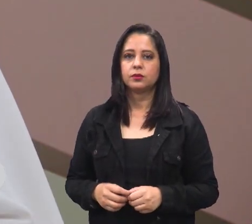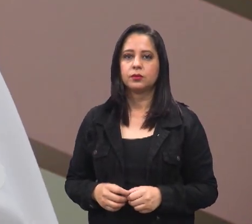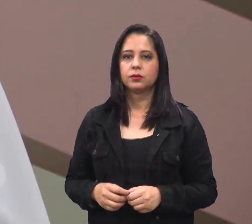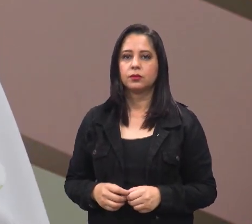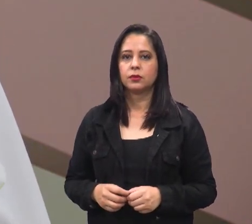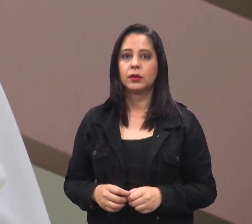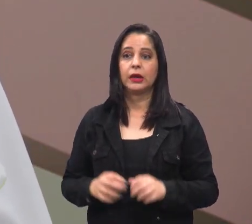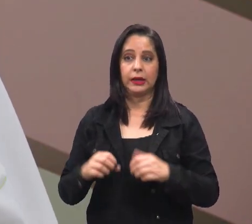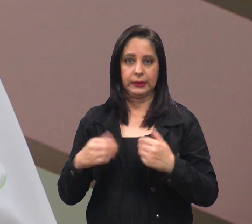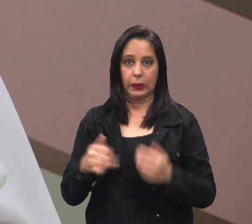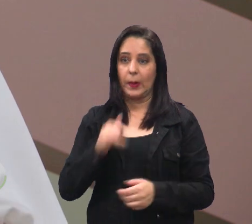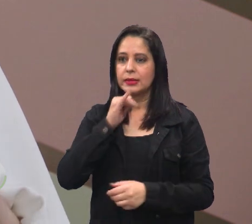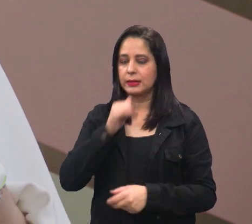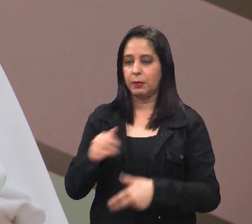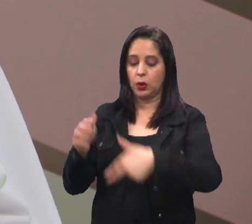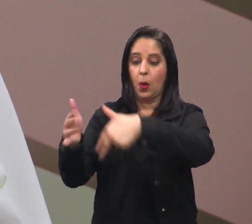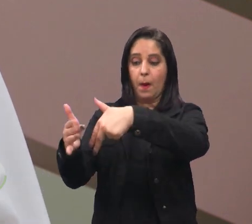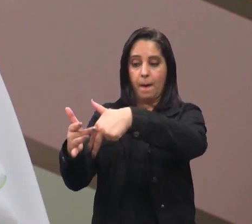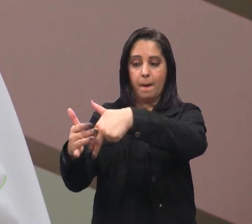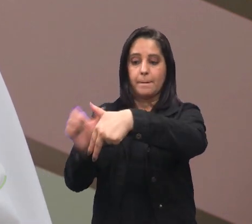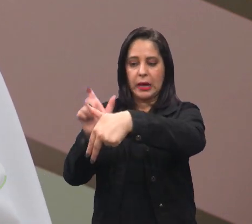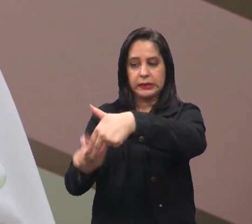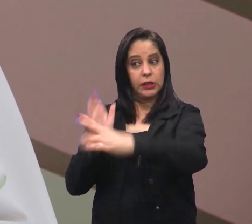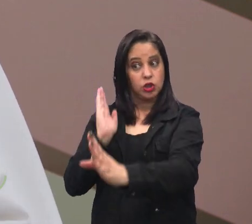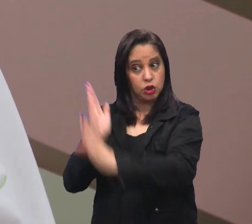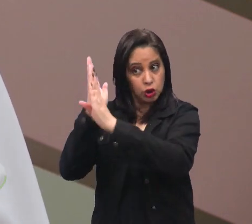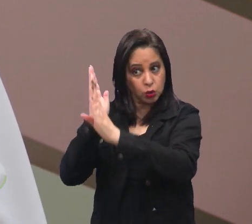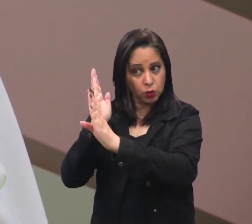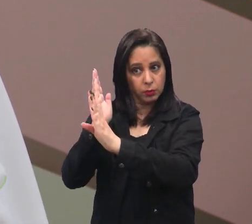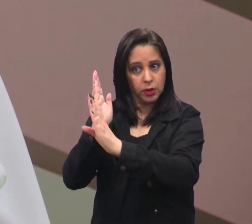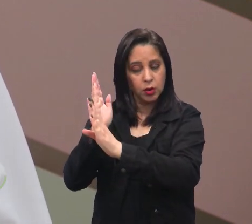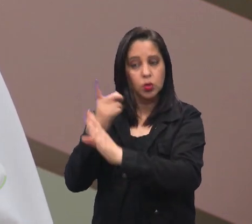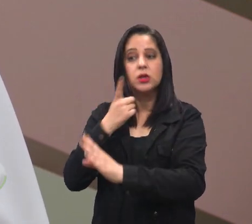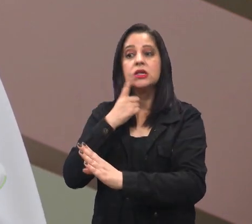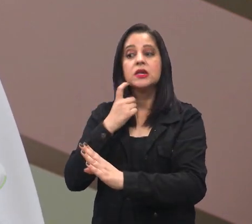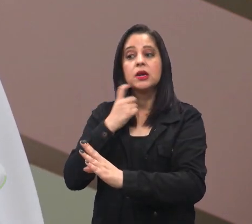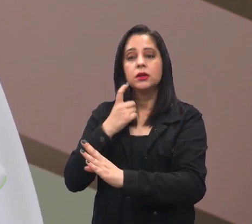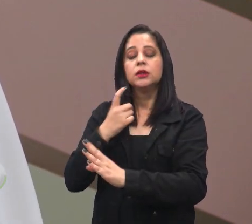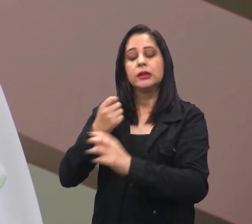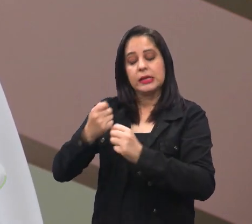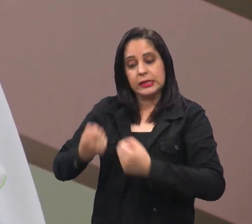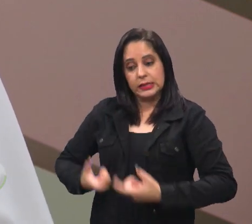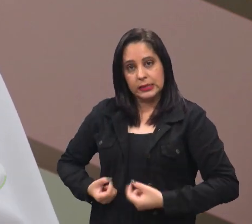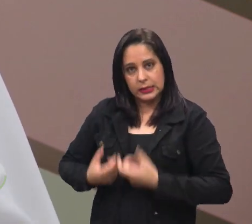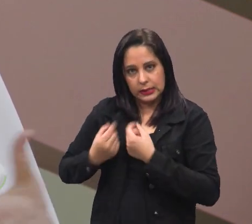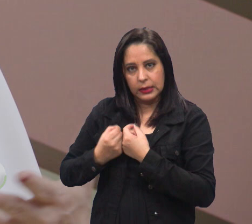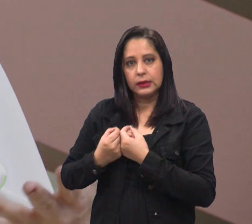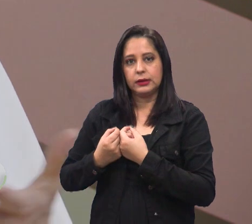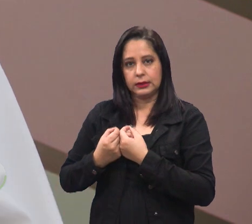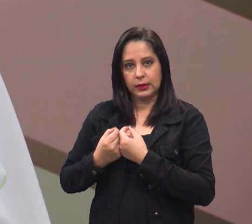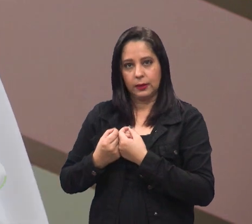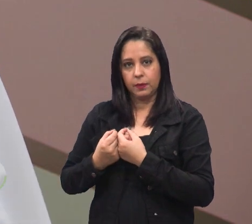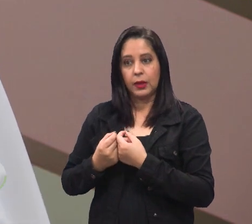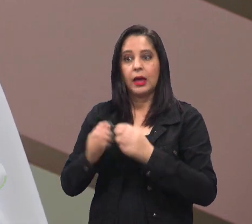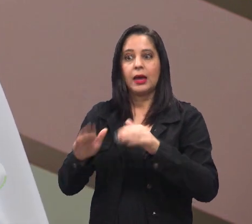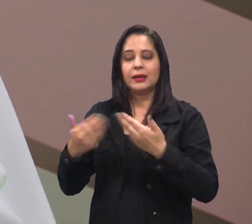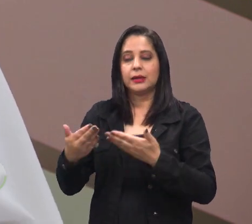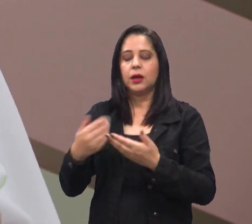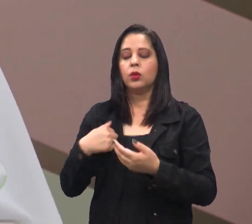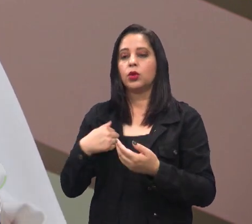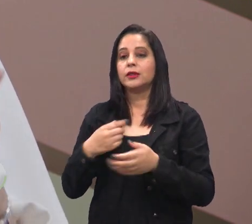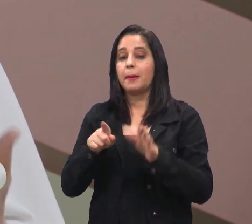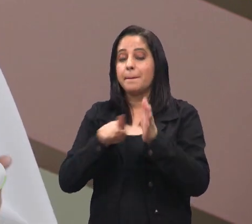diagnostica um paciente com leucemia aguda e você acredita que ele tem indicação, potencial indicação do transplante, primeiro a gente procura na